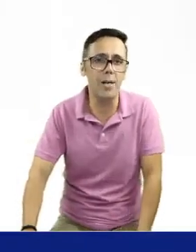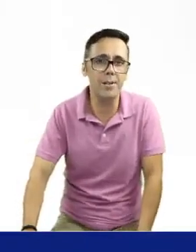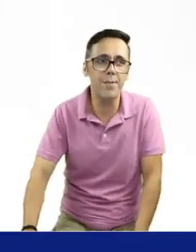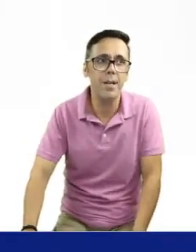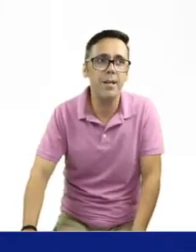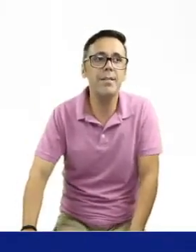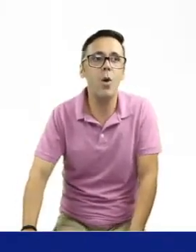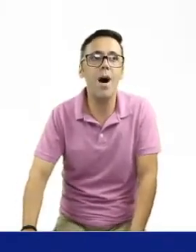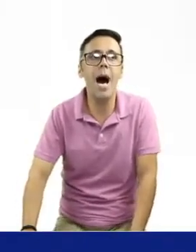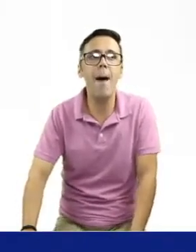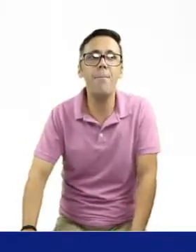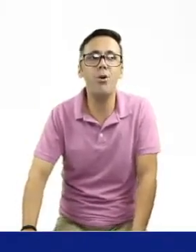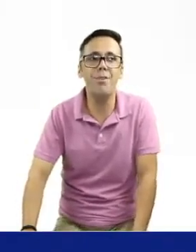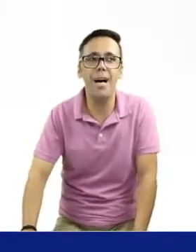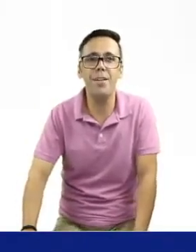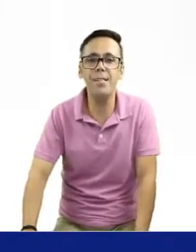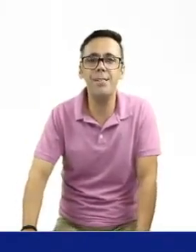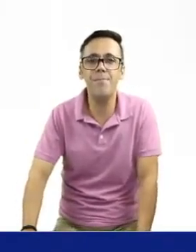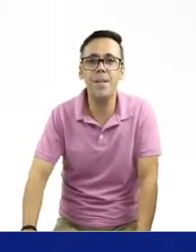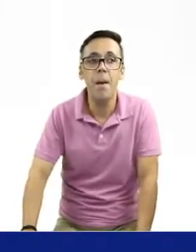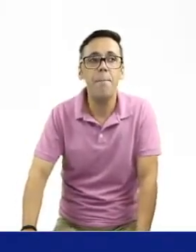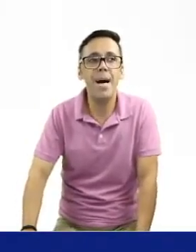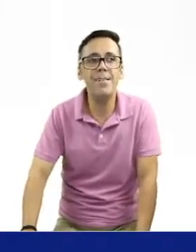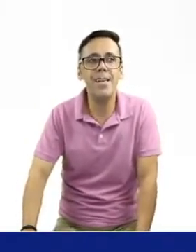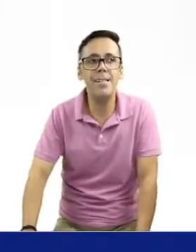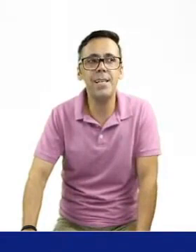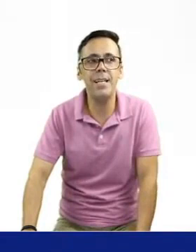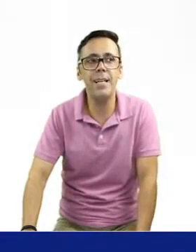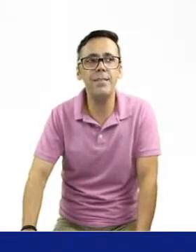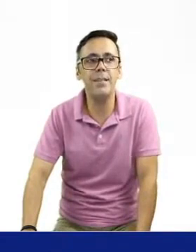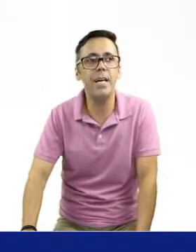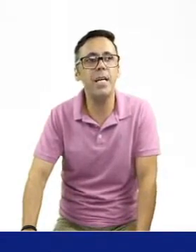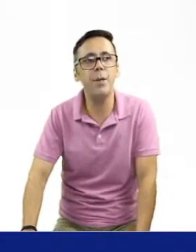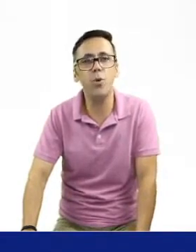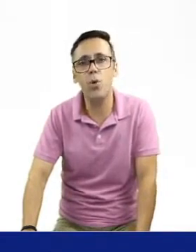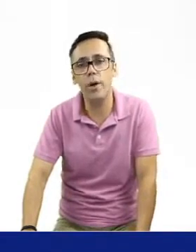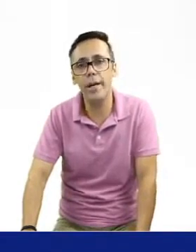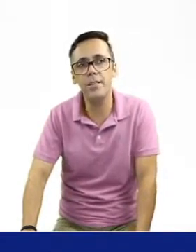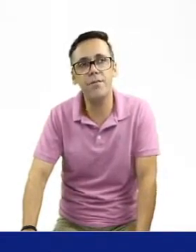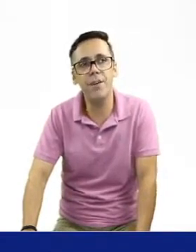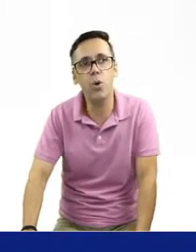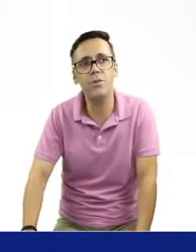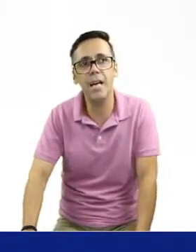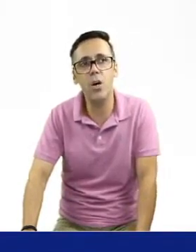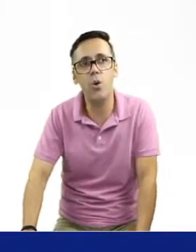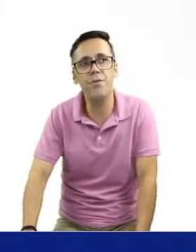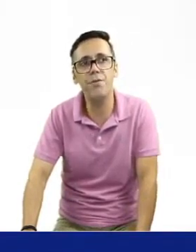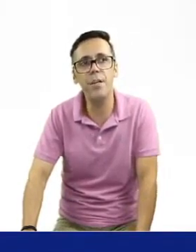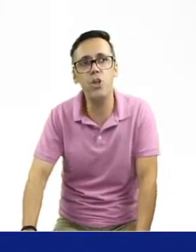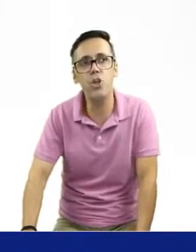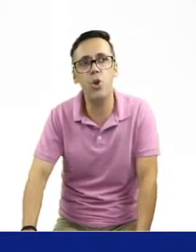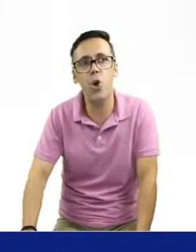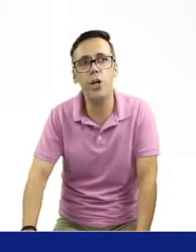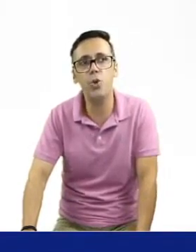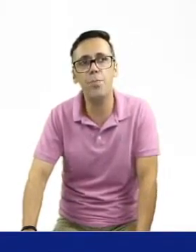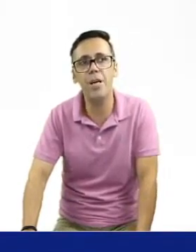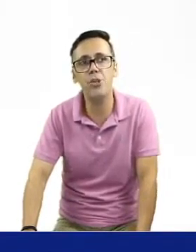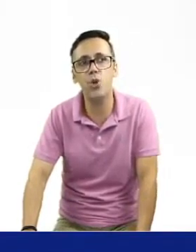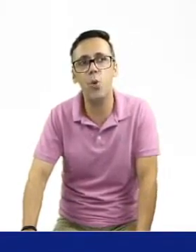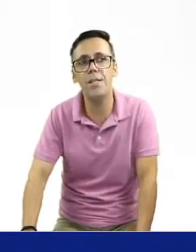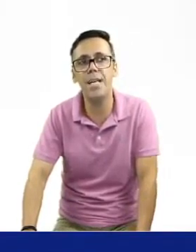pessoas que são aprovadas mas essa lista da Ampla concorrência vai contar com